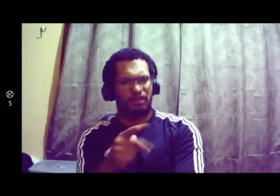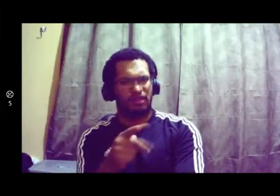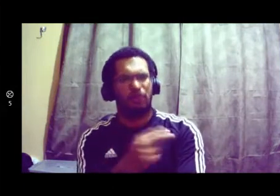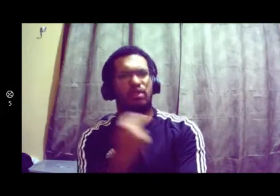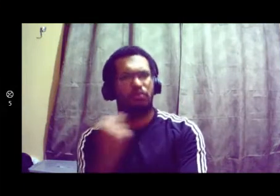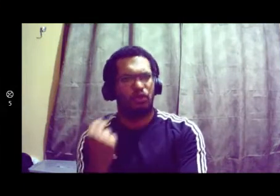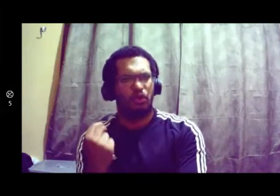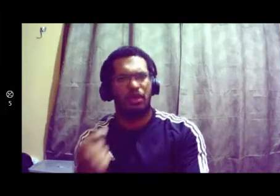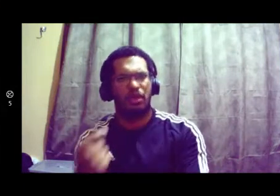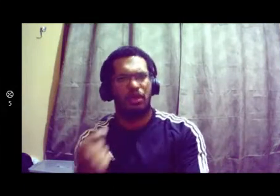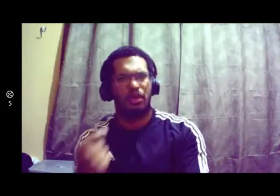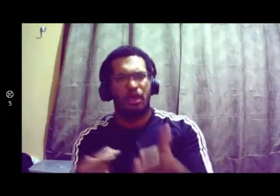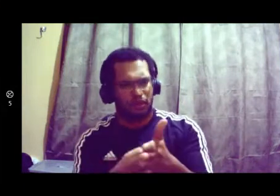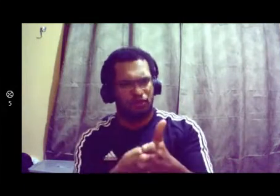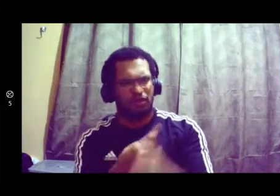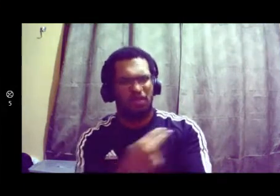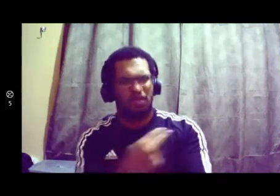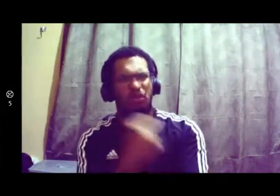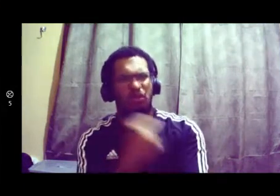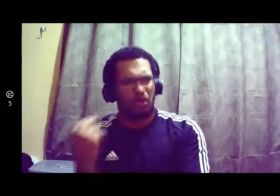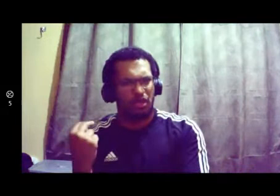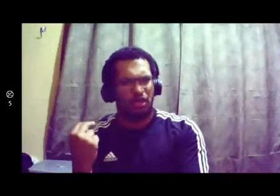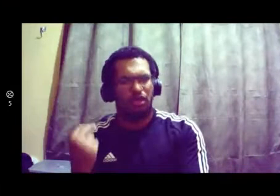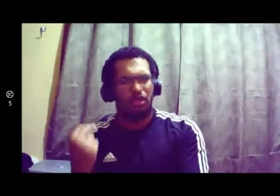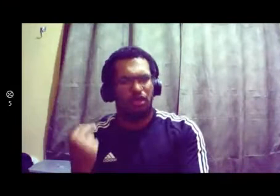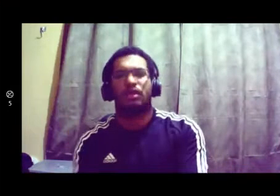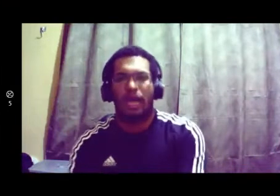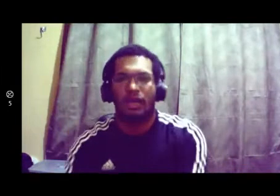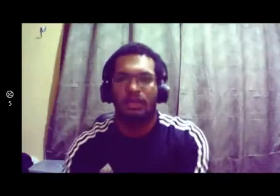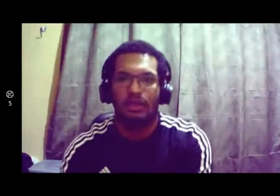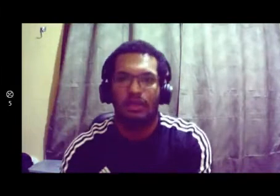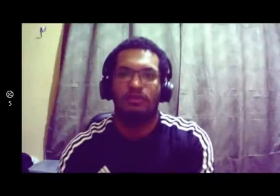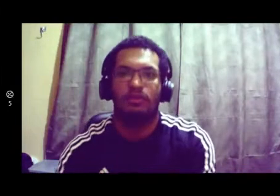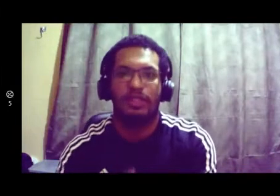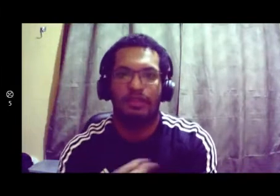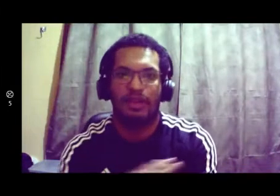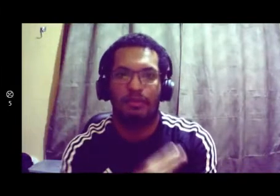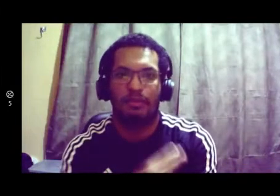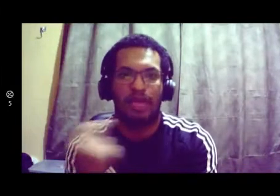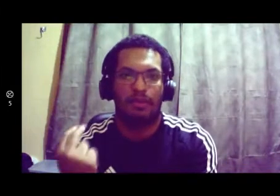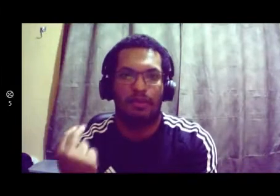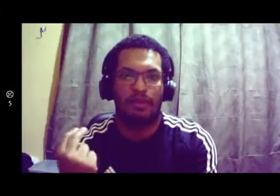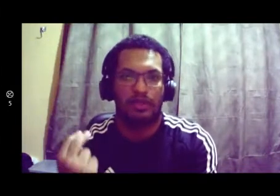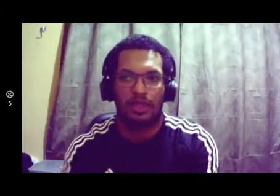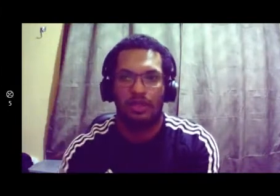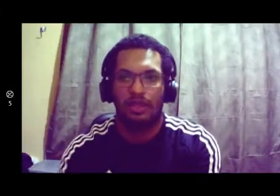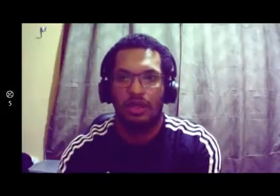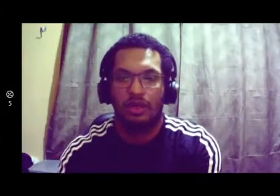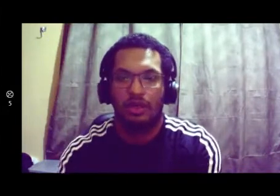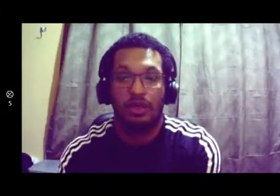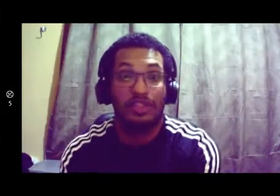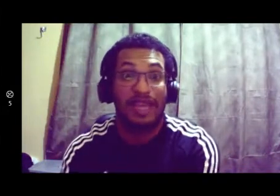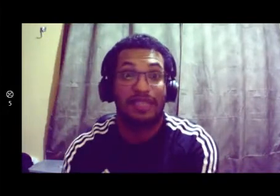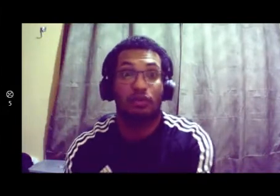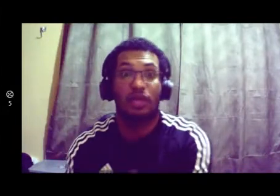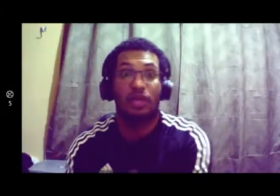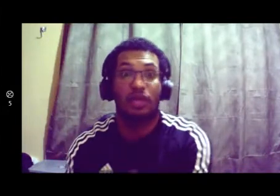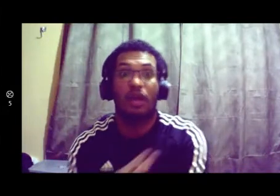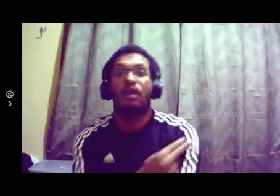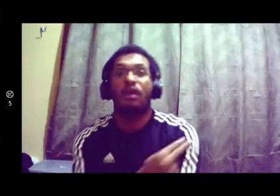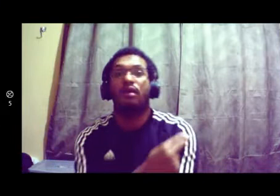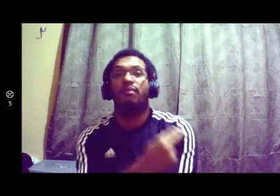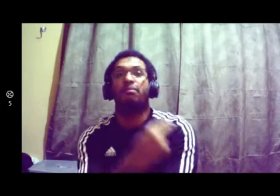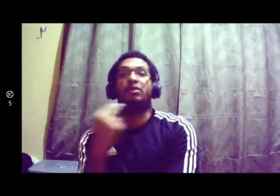Você está perguntando meu nome? Perguntando meu nome? Tá. Então, você vai apontar para você. Quando você vai responder,